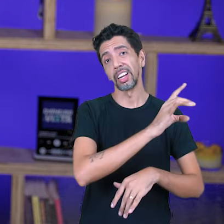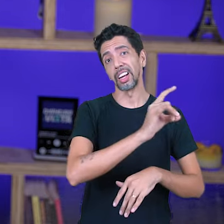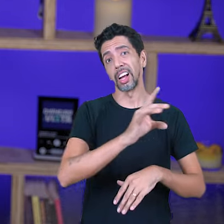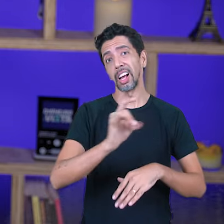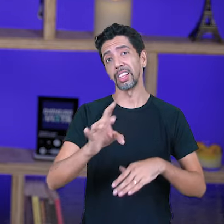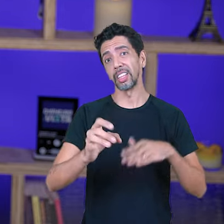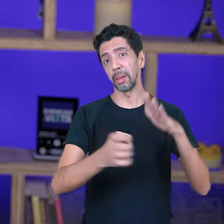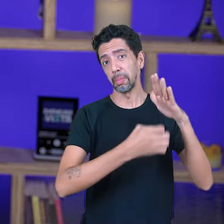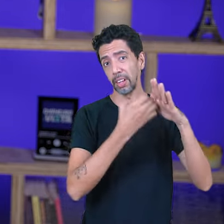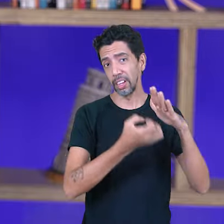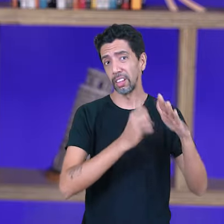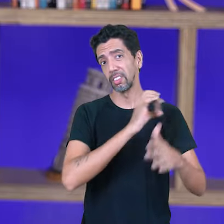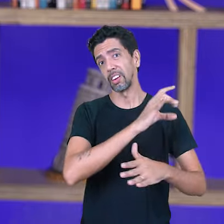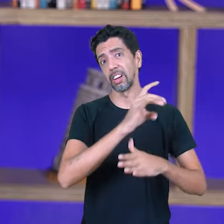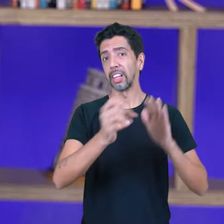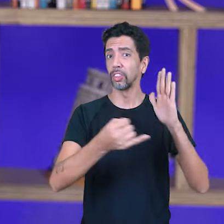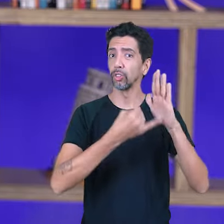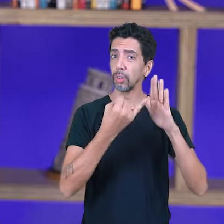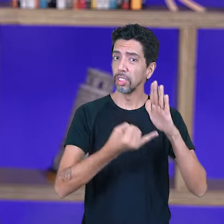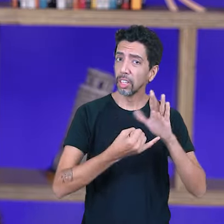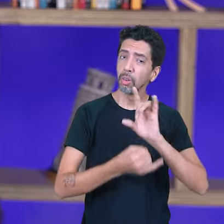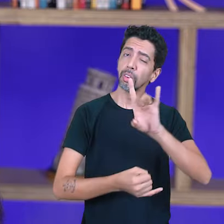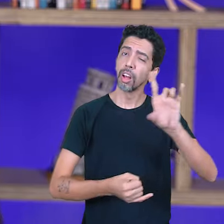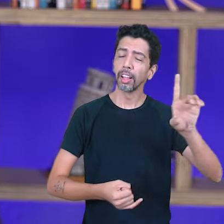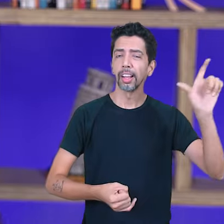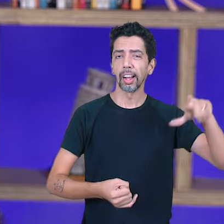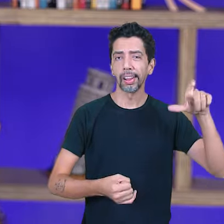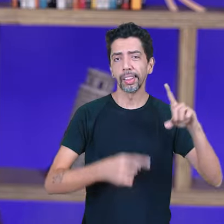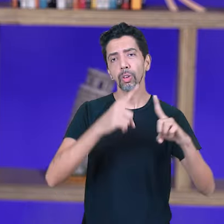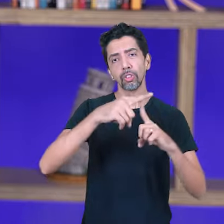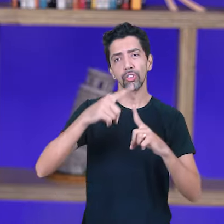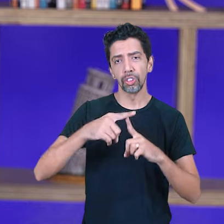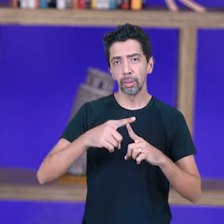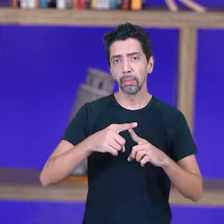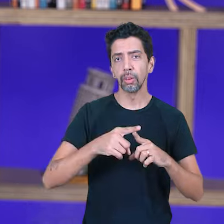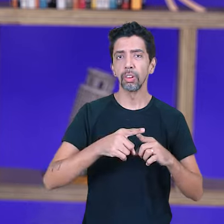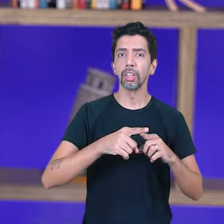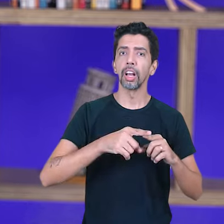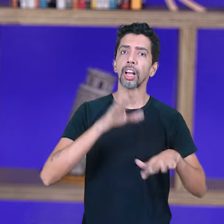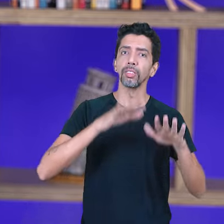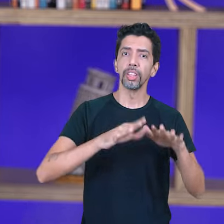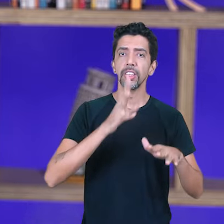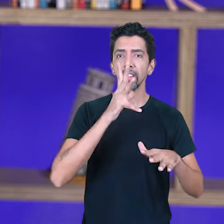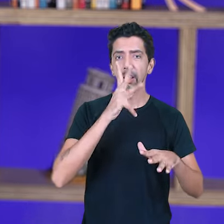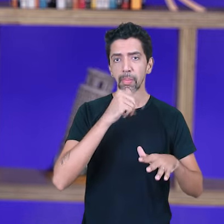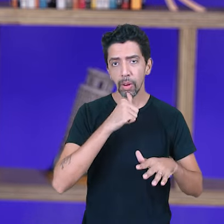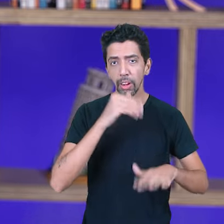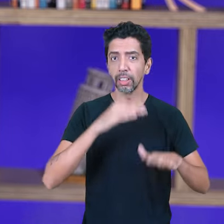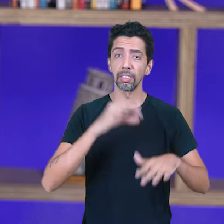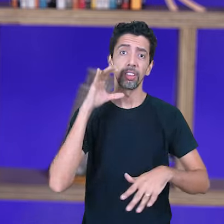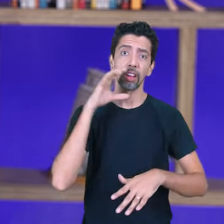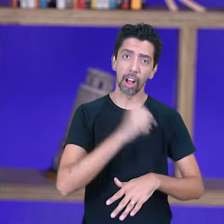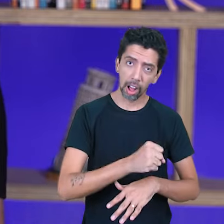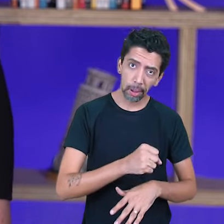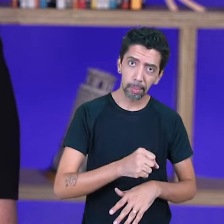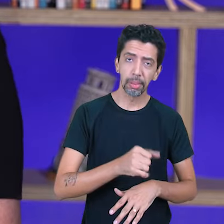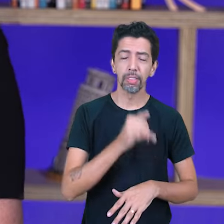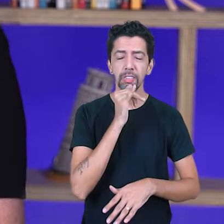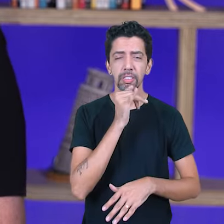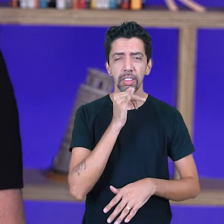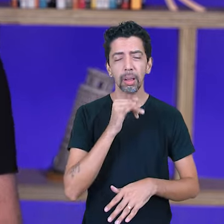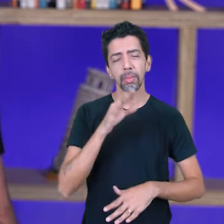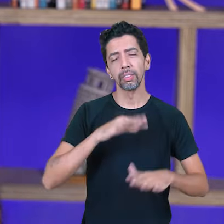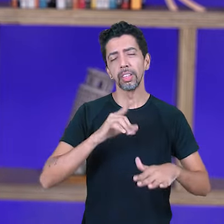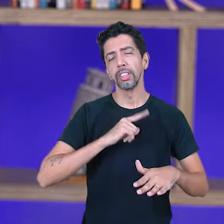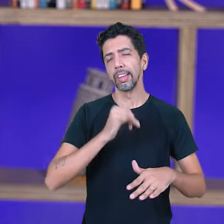bandeira de cartão de crédito tem algumas que fica algumas semanas alguns meses para fazer o cancelamento porque você usou lá um limite de